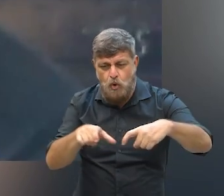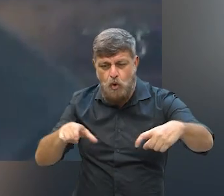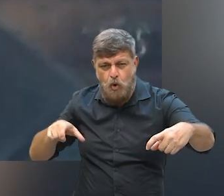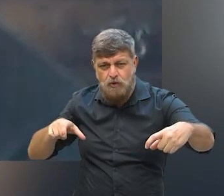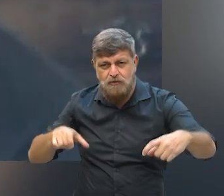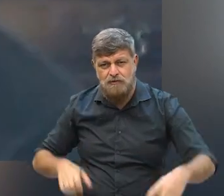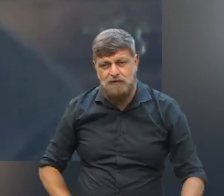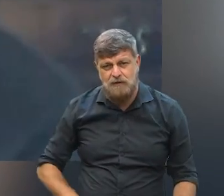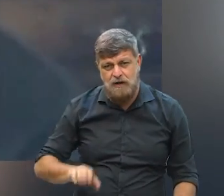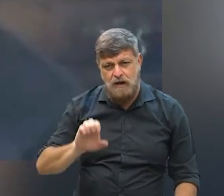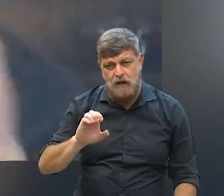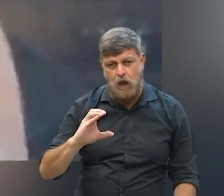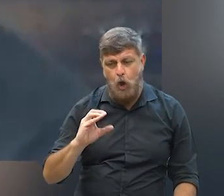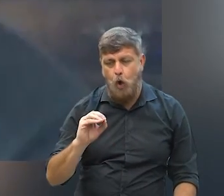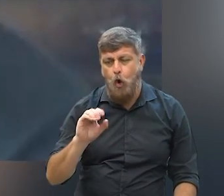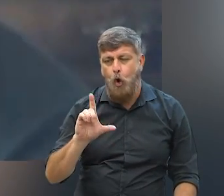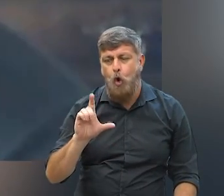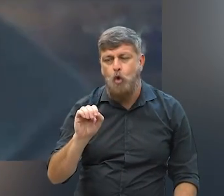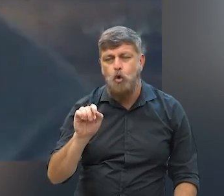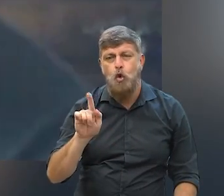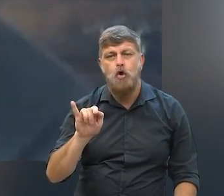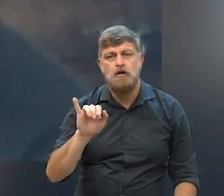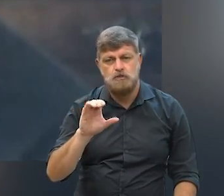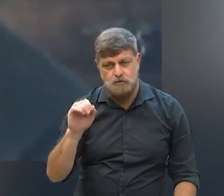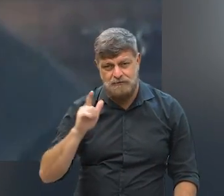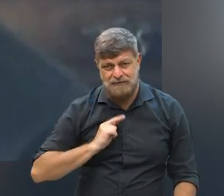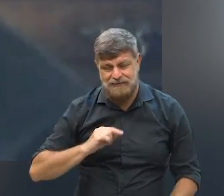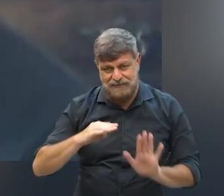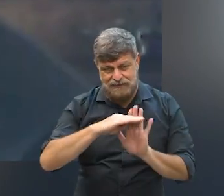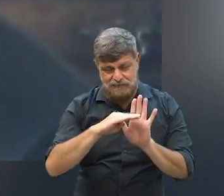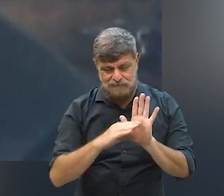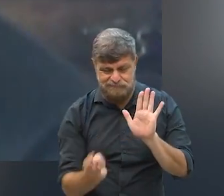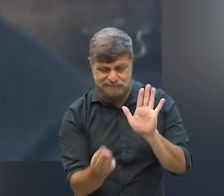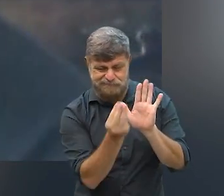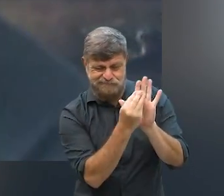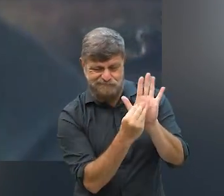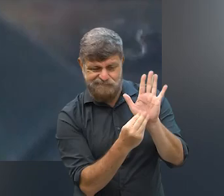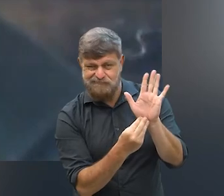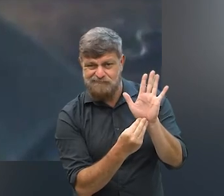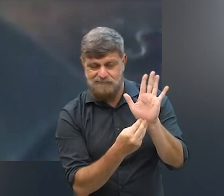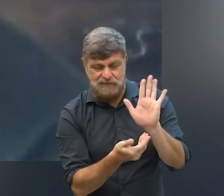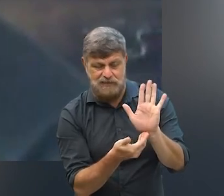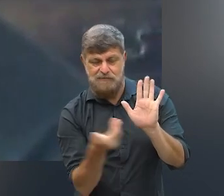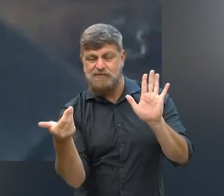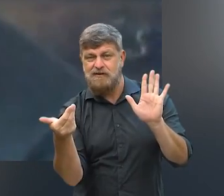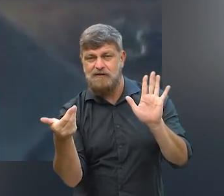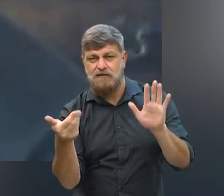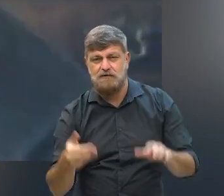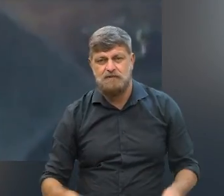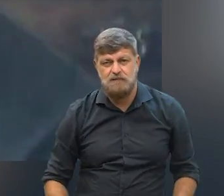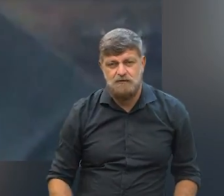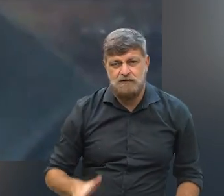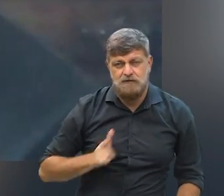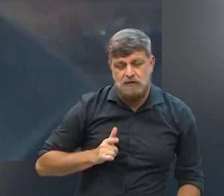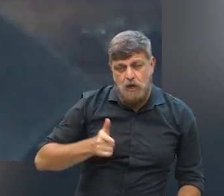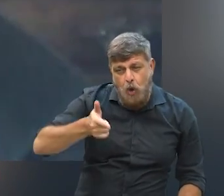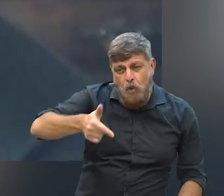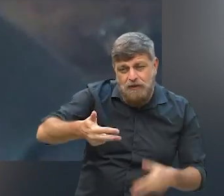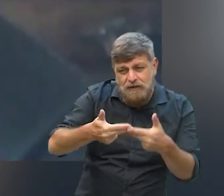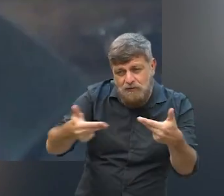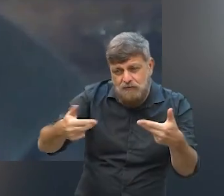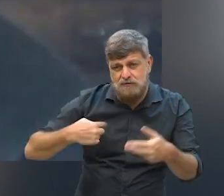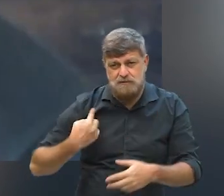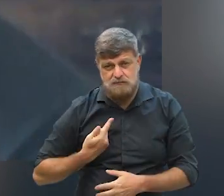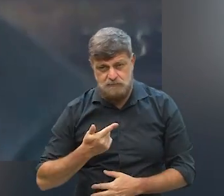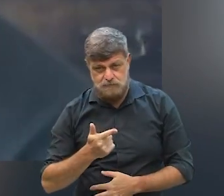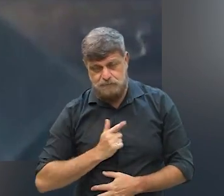estão no bojo desse projeto, né? Outra coisa, nós temos